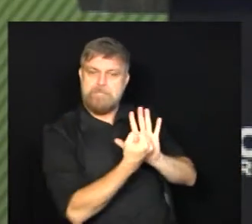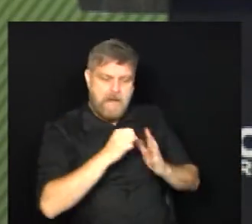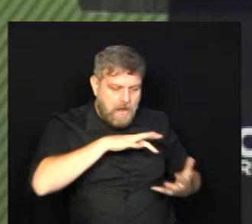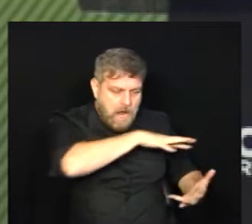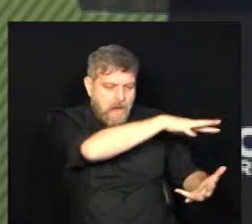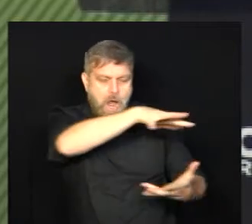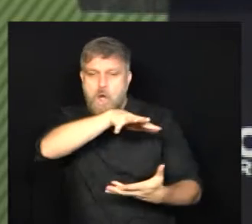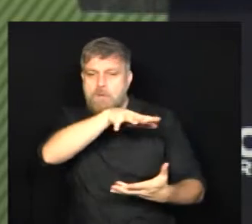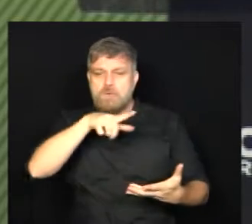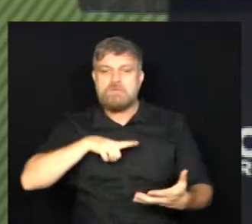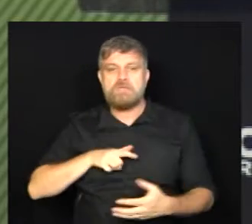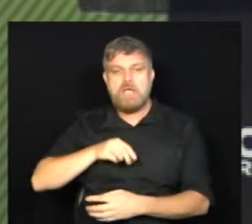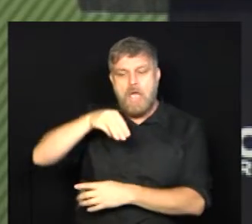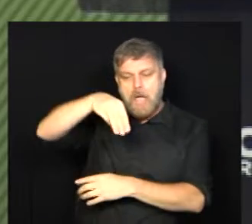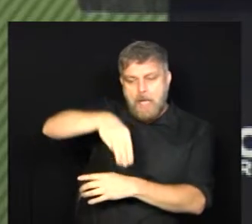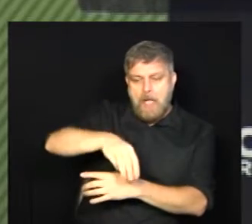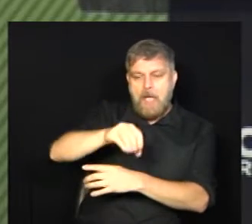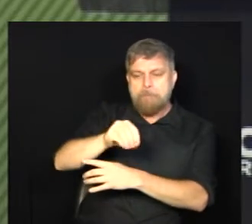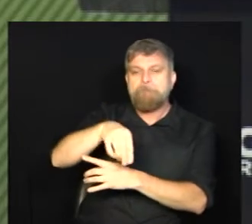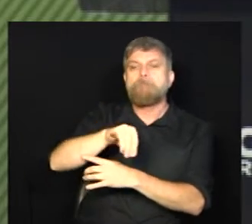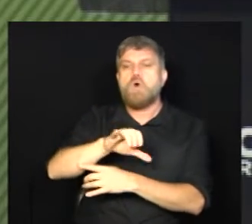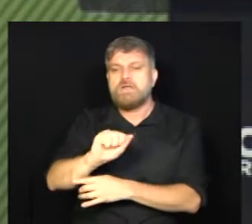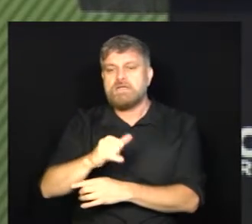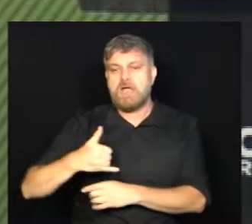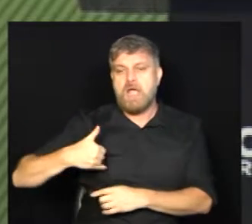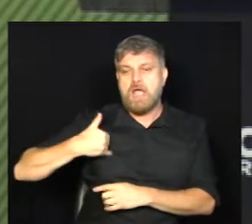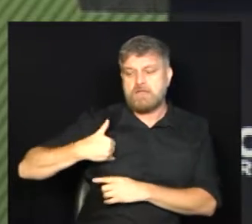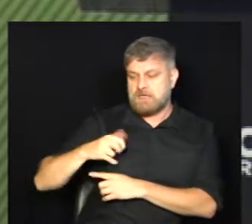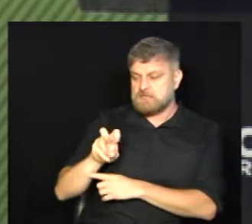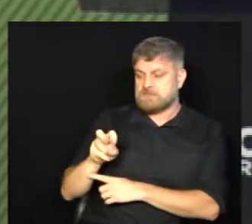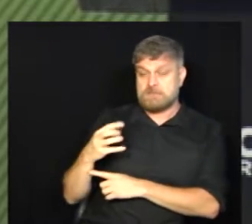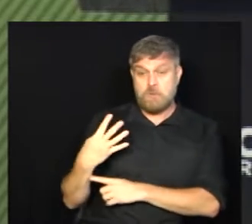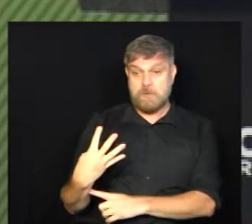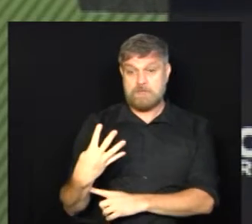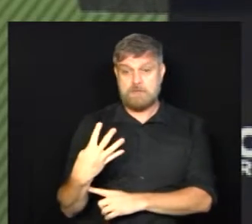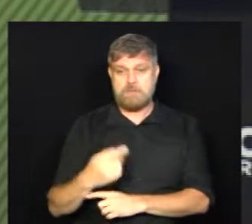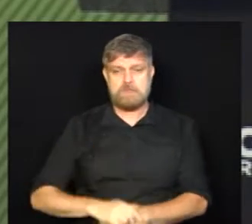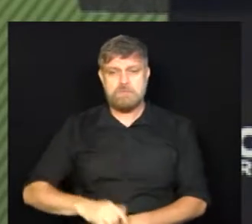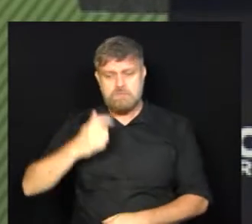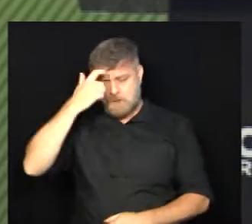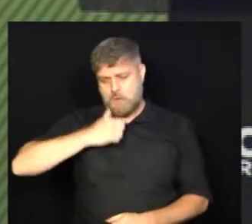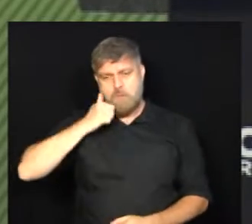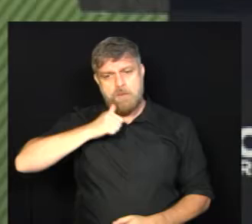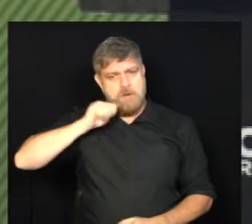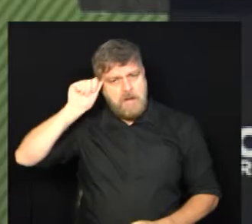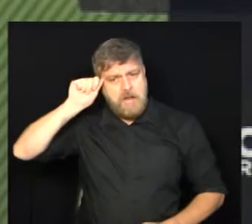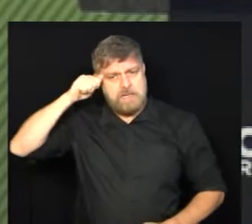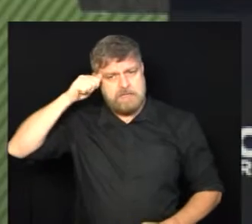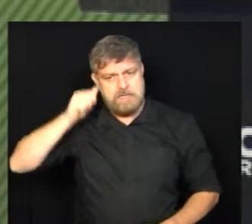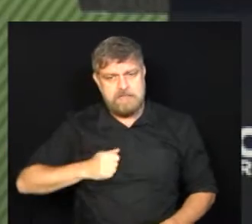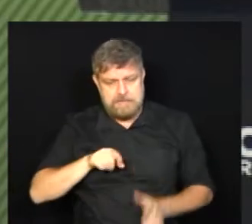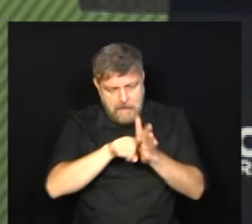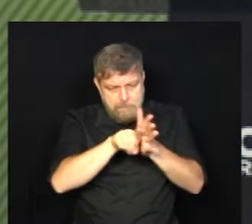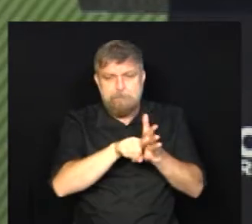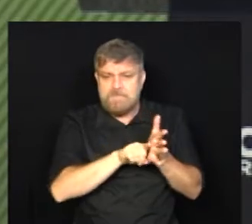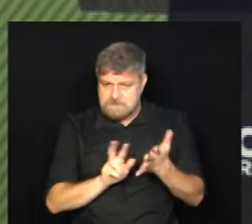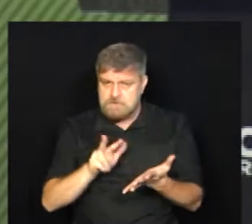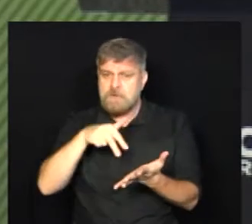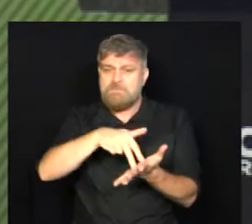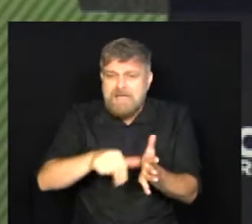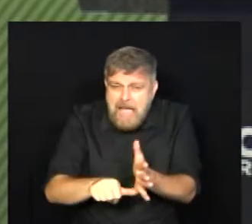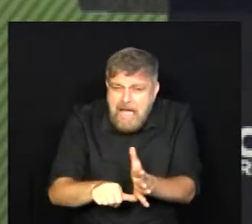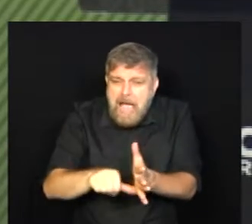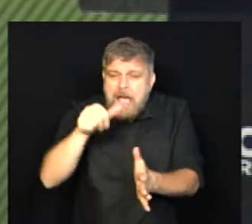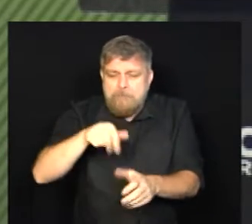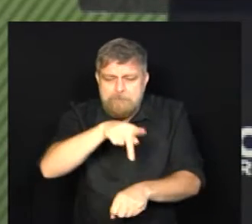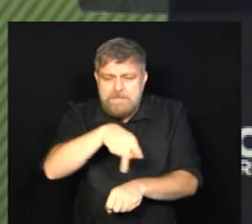inteiro. Mônica Calazans, 54 anos, negra e participante da pesquisa, e fui a primeira a